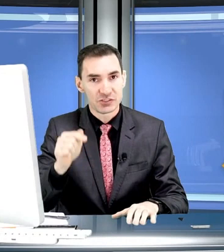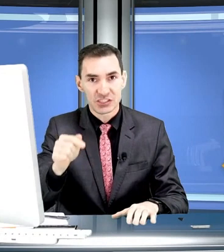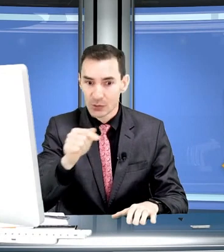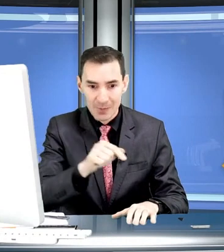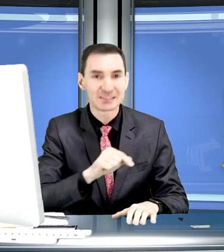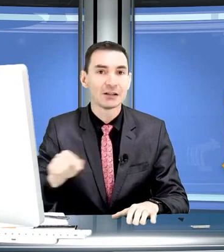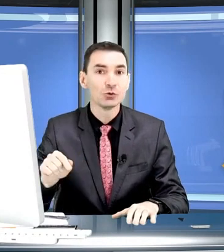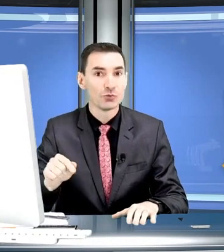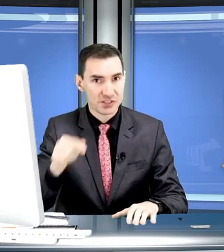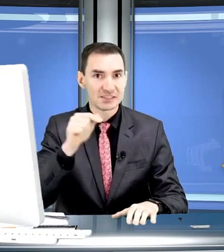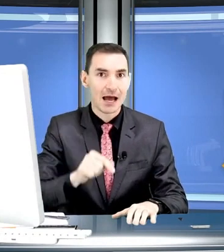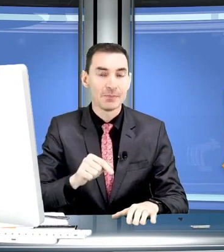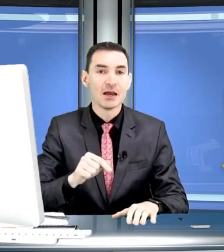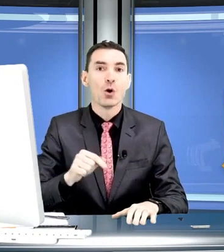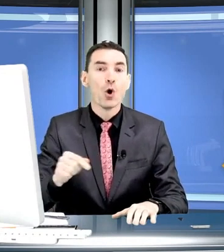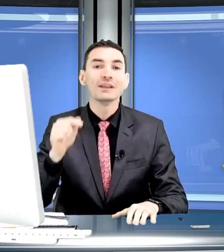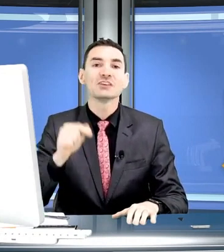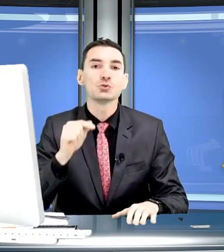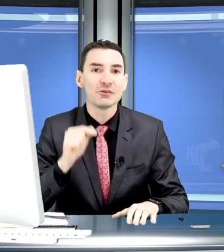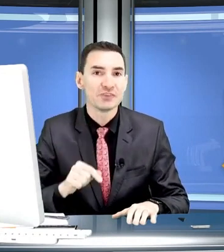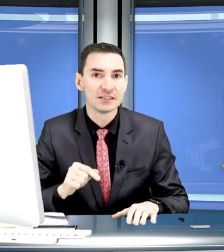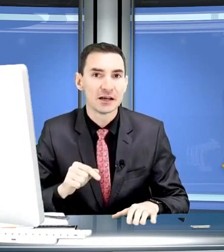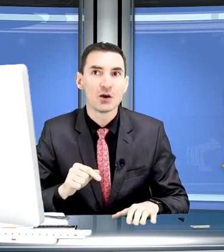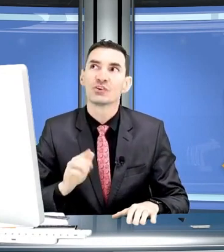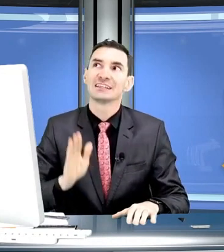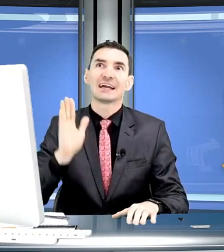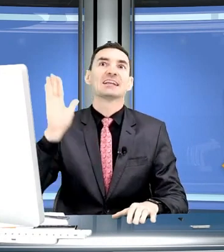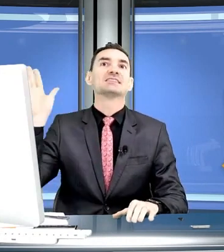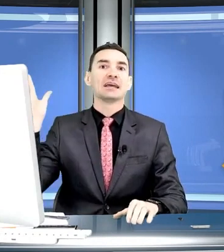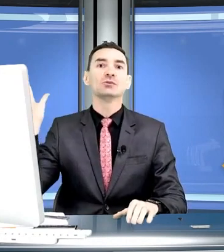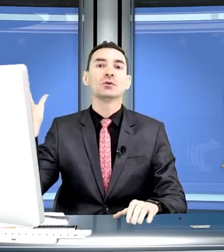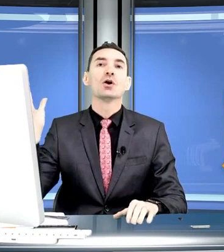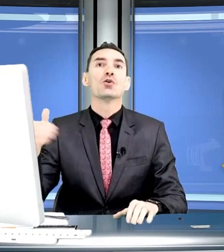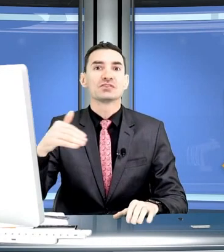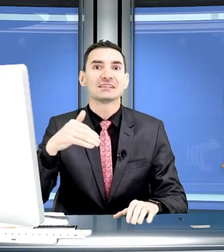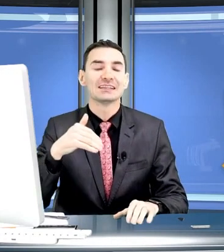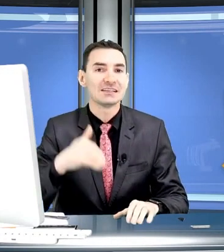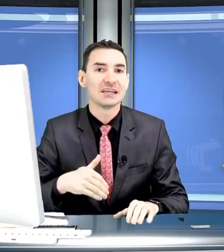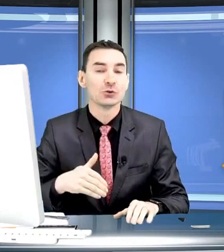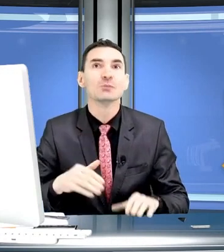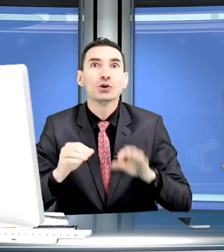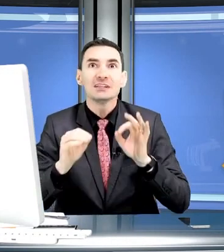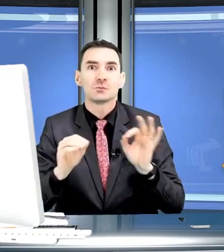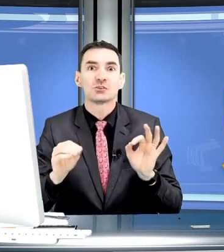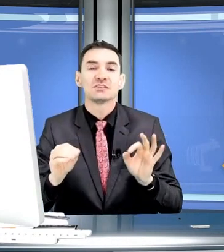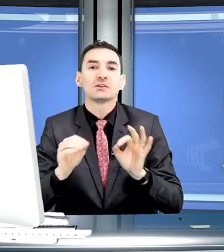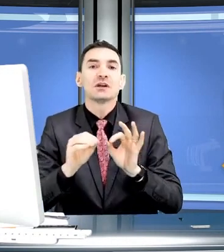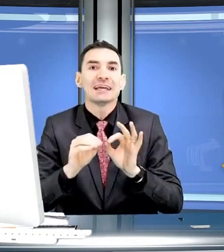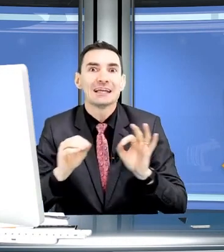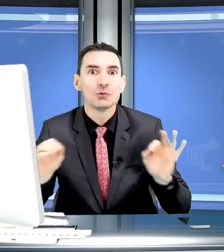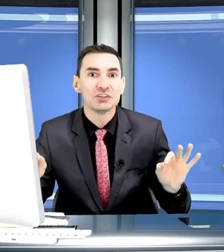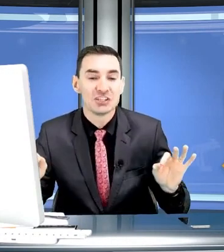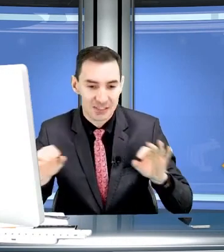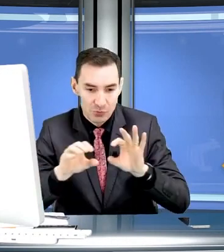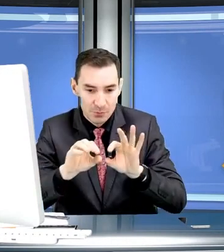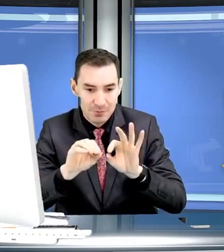e você já não é mais gato novo, você sabe. Ou na sua vida você está crescendo, ou você está descendo. E muitas pessoas estão que nem